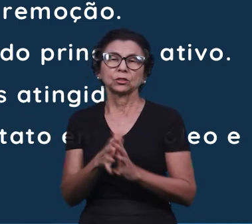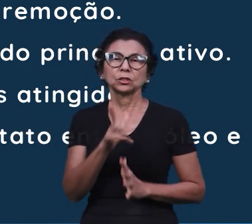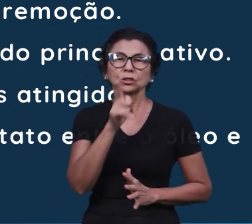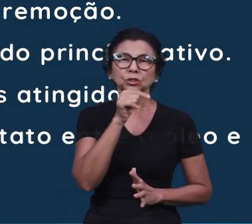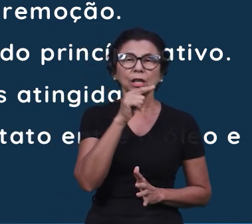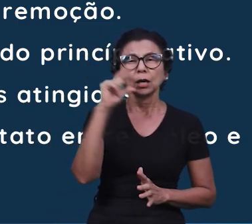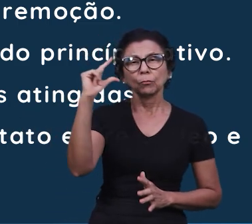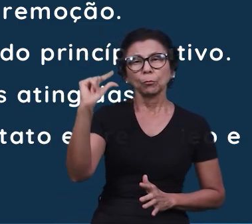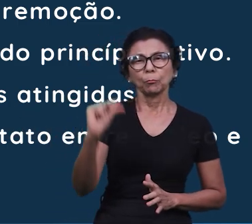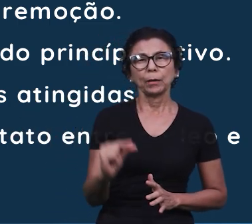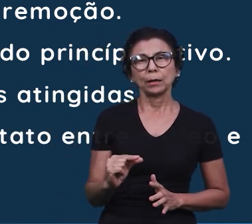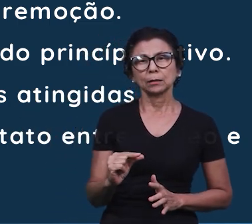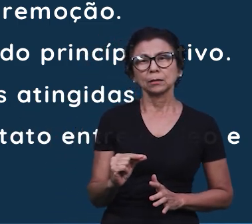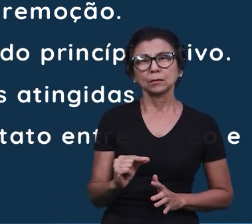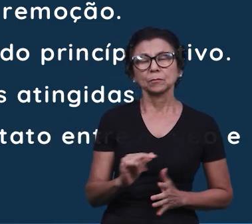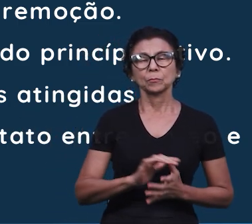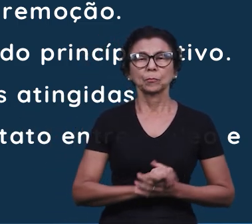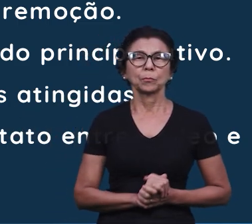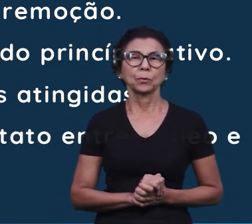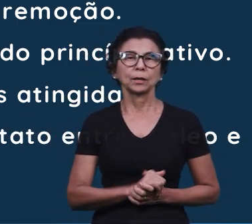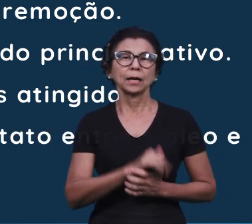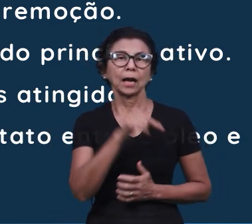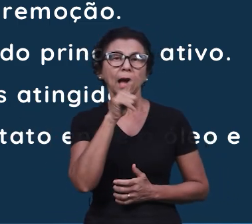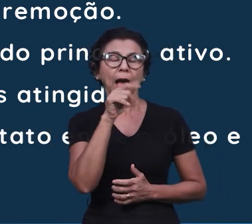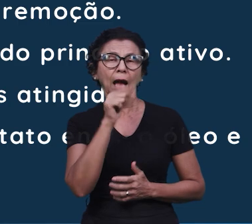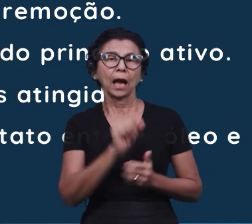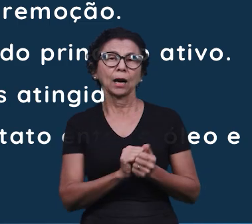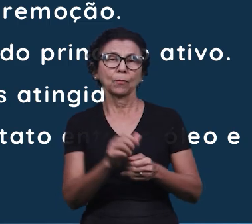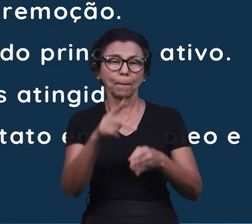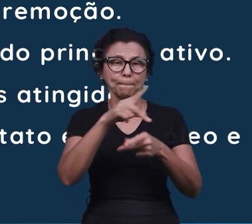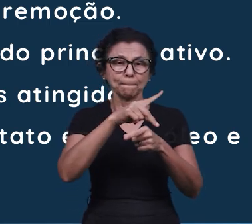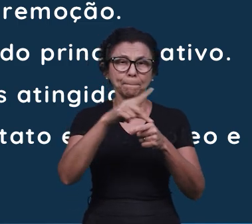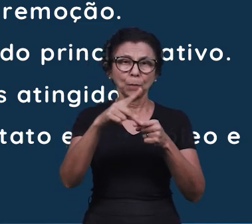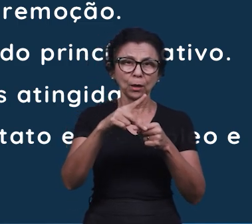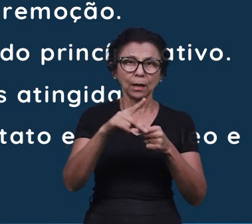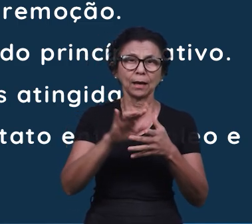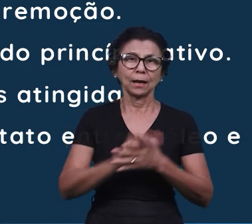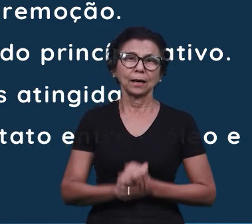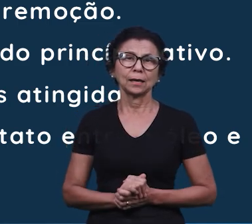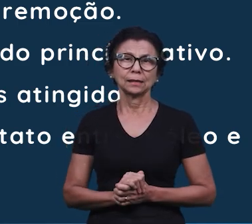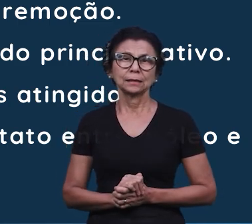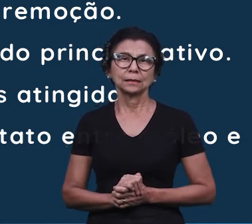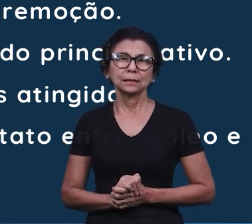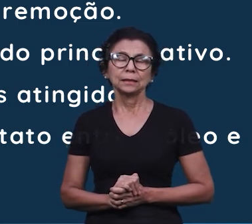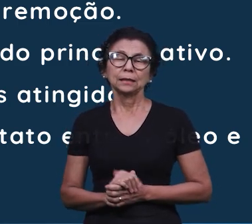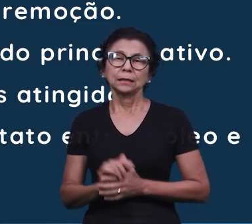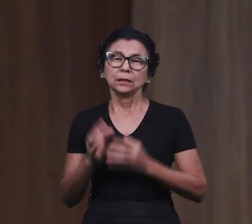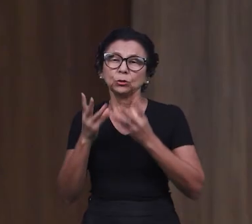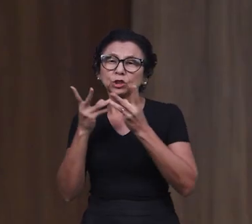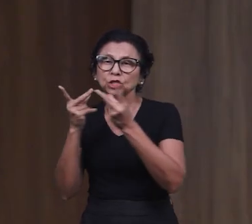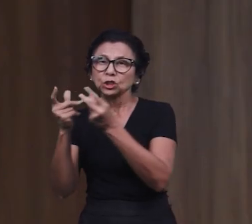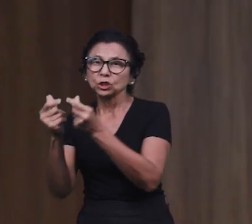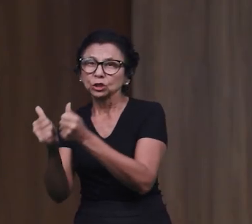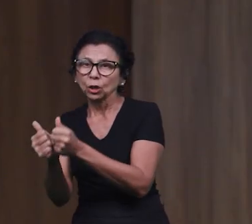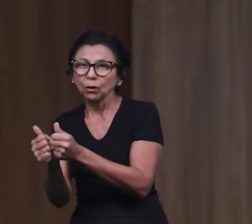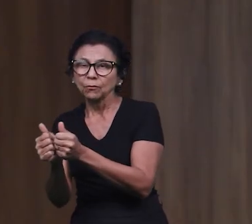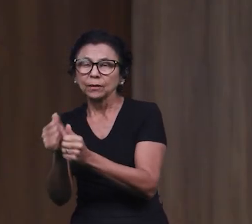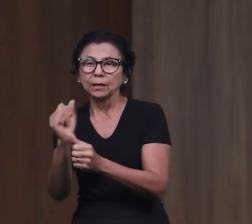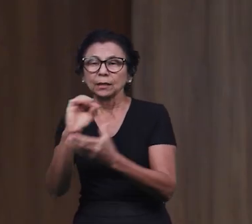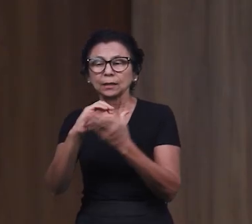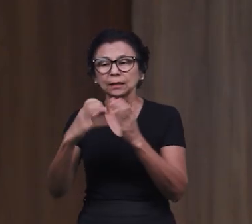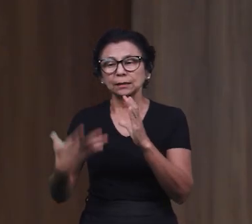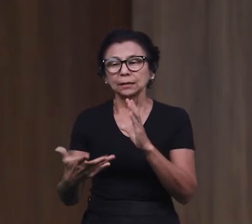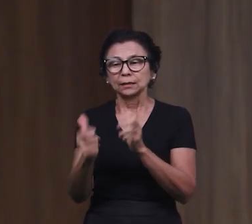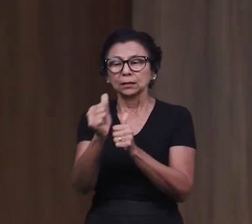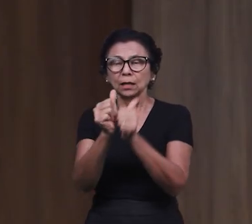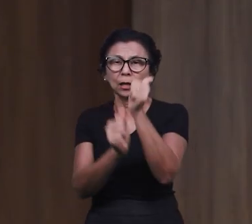baixa? Porque a água é muito polar e o princípio ativo tem caráter apolar. Então, ele não se